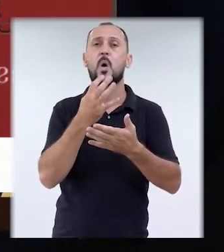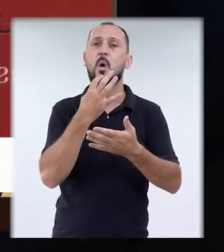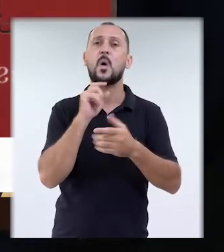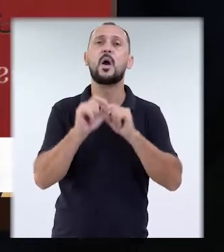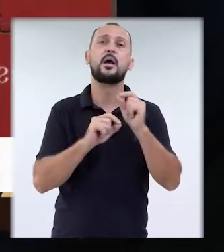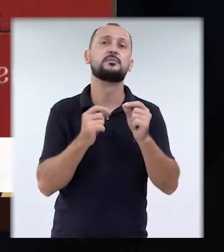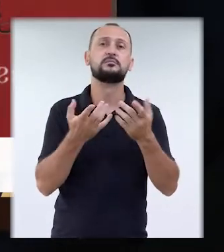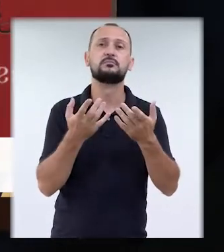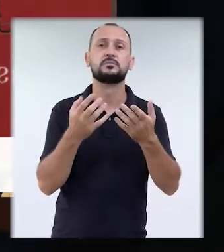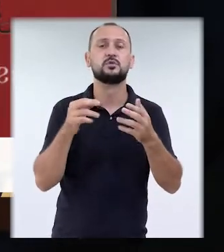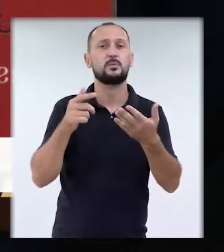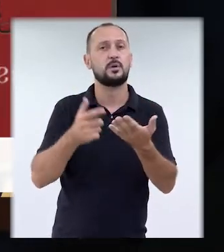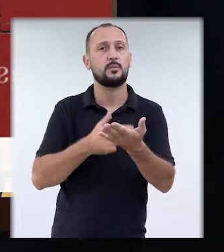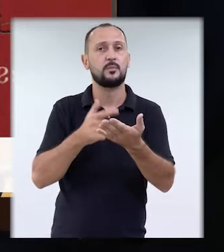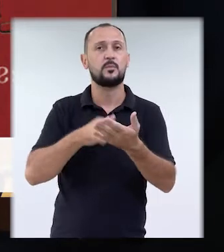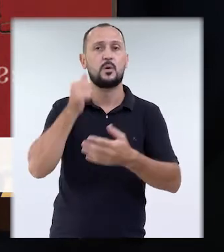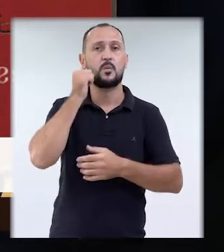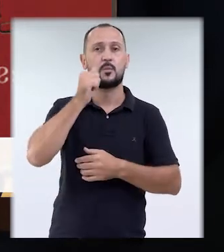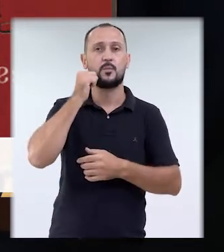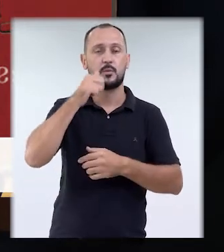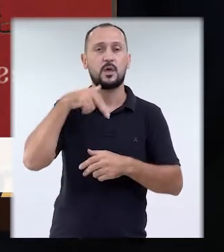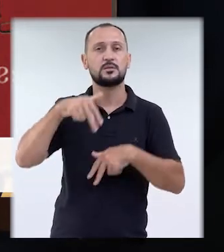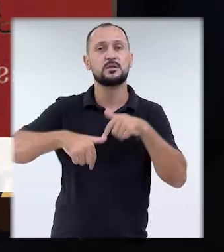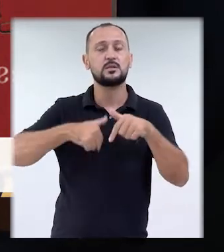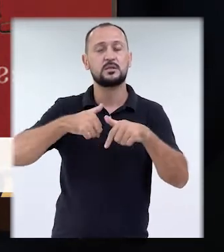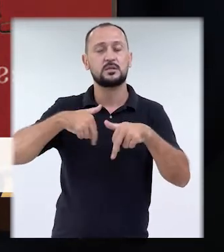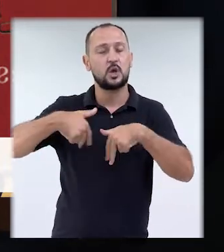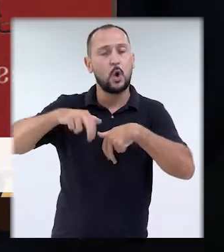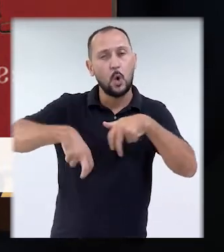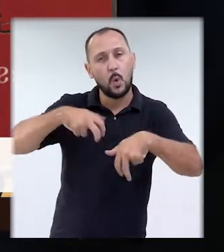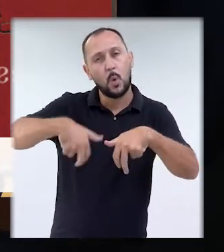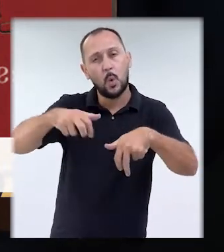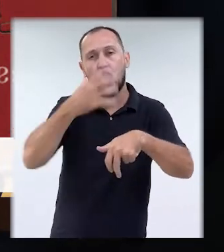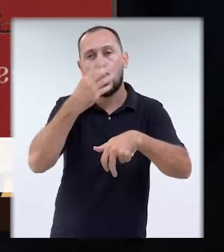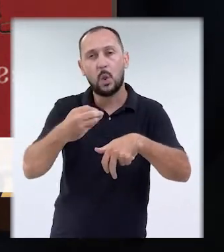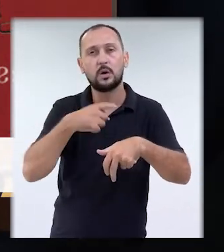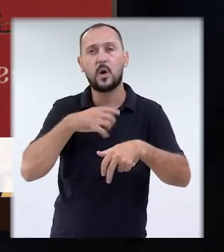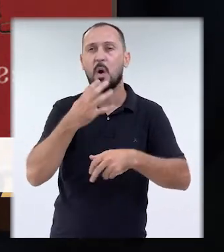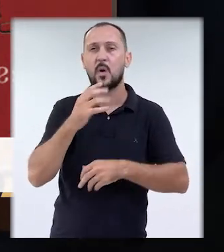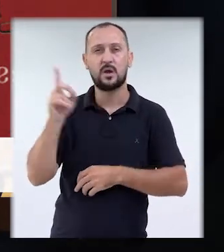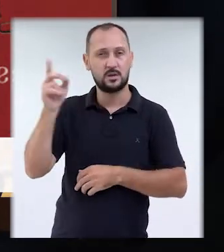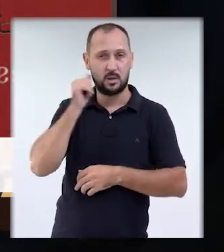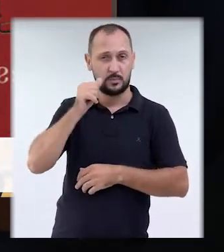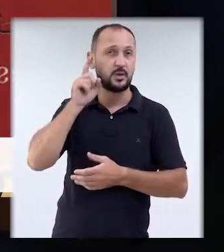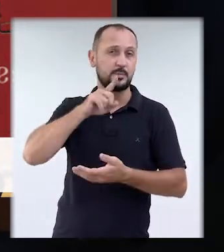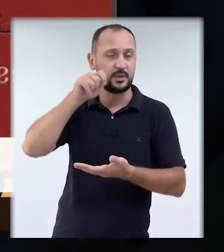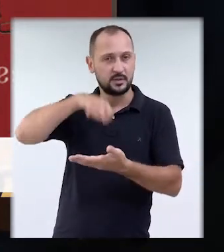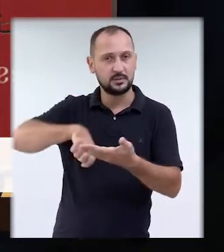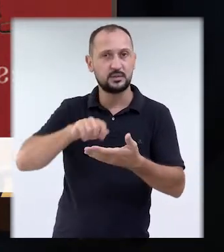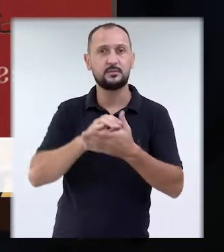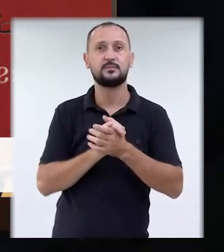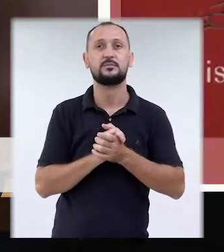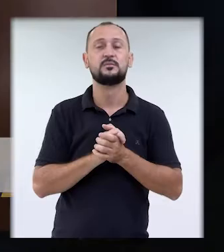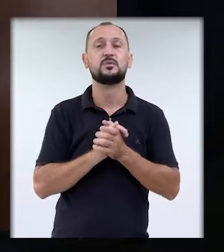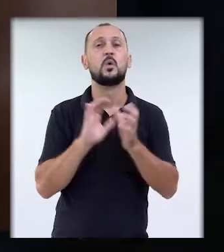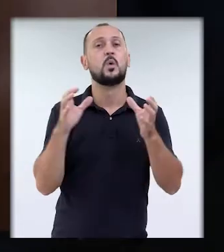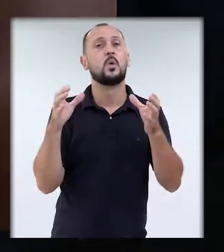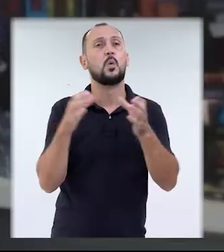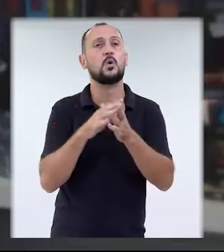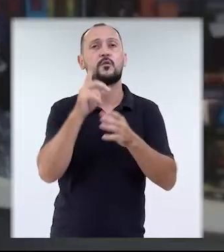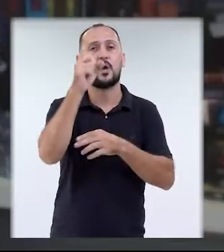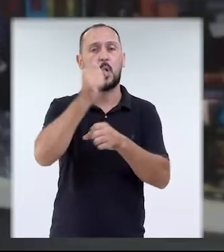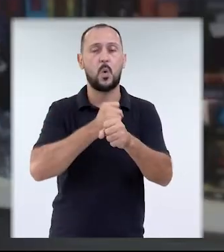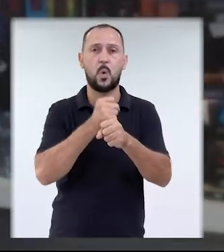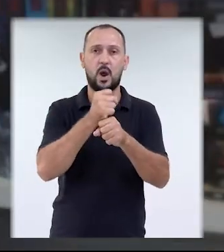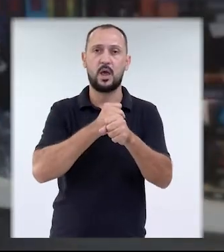têm conhecimento também, sobre o livro Mulheres que Correm com Lobos, da escritora americana Clarissa Pinkola Esté? Quando o grupo